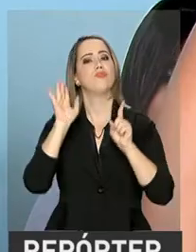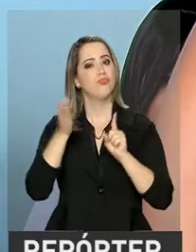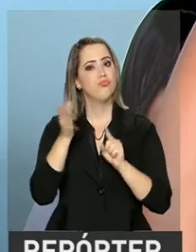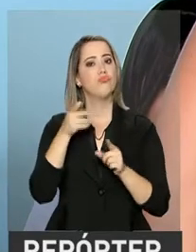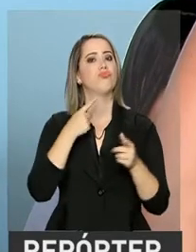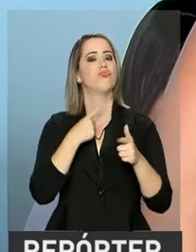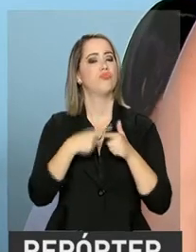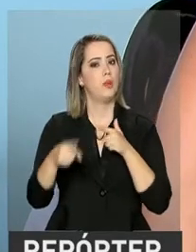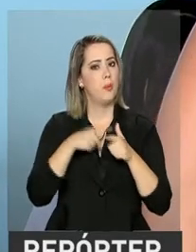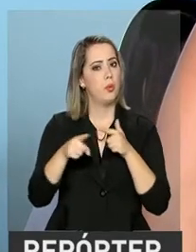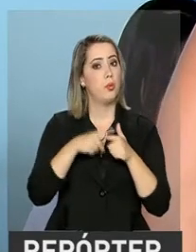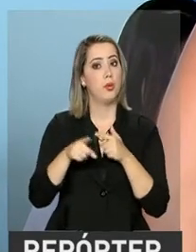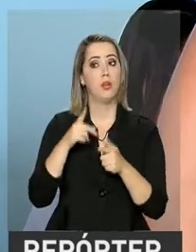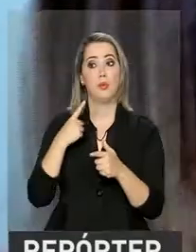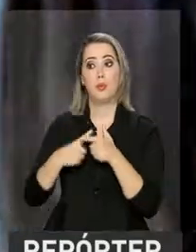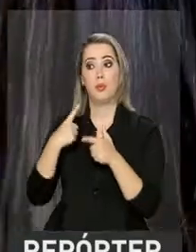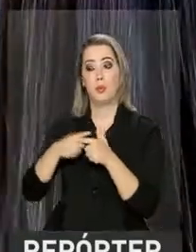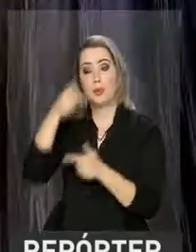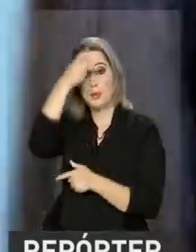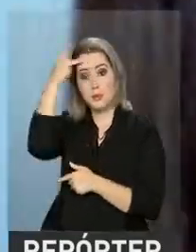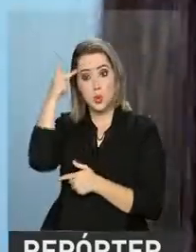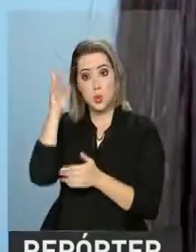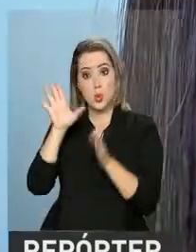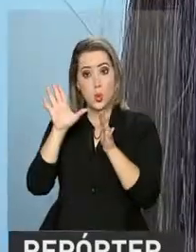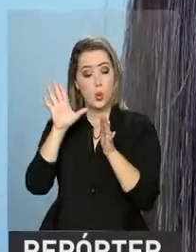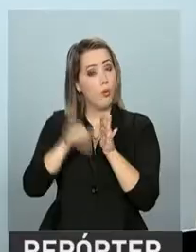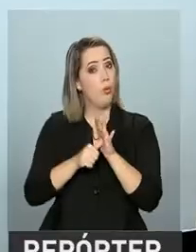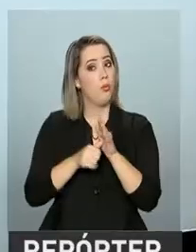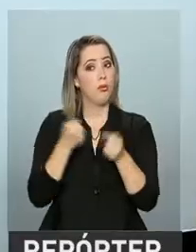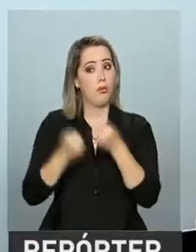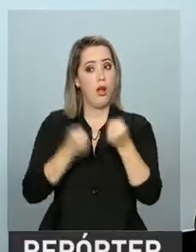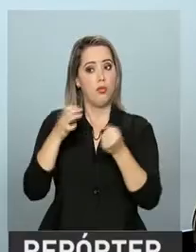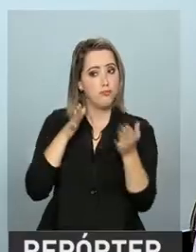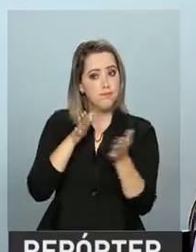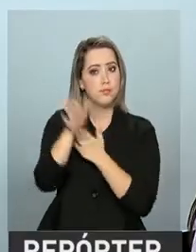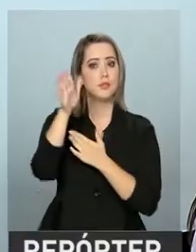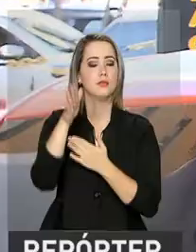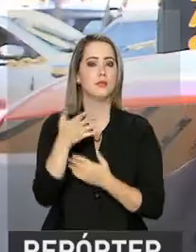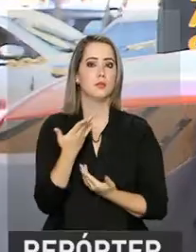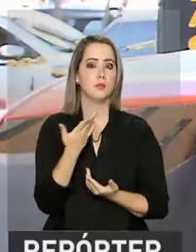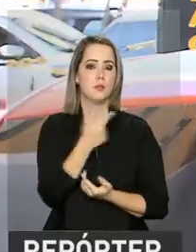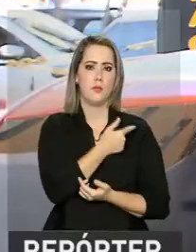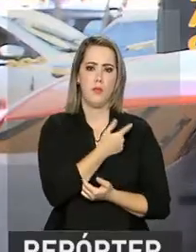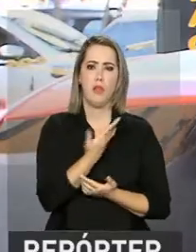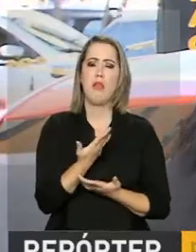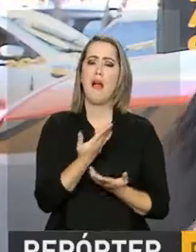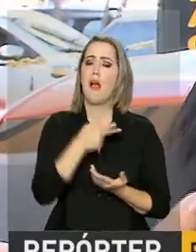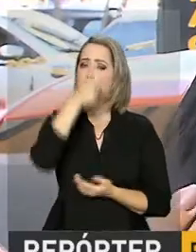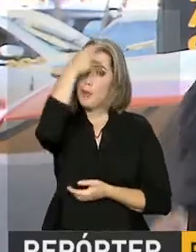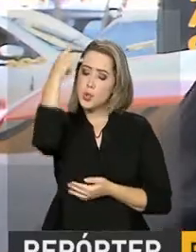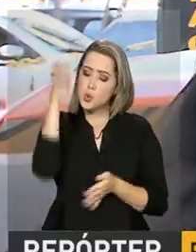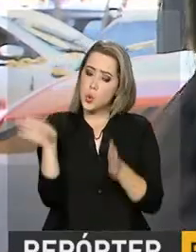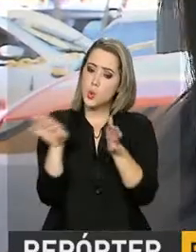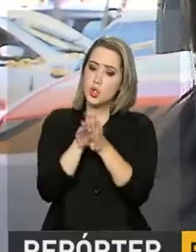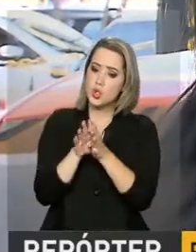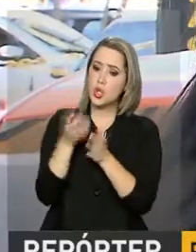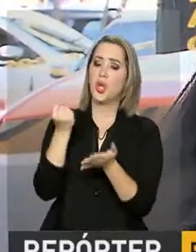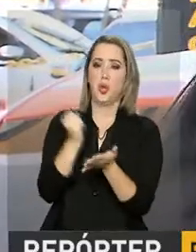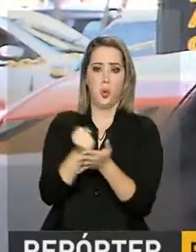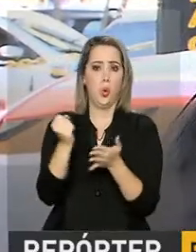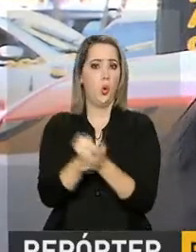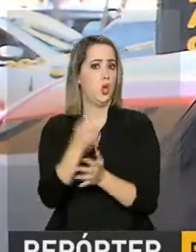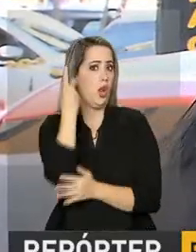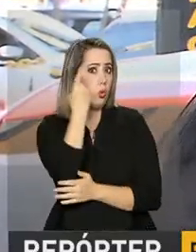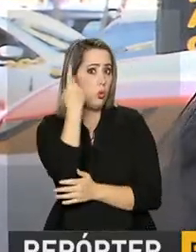falsos alugou carros e não devolvem o prejuízo passa dos 300 mil reais eles chegam é abrir encontrado